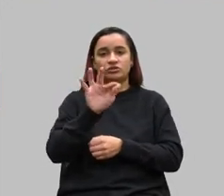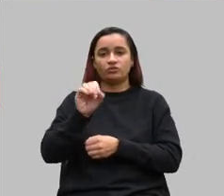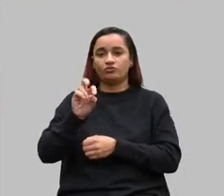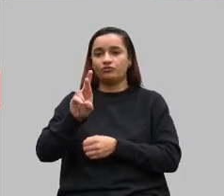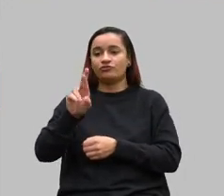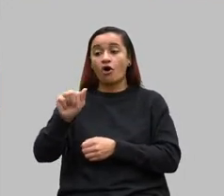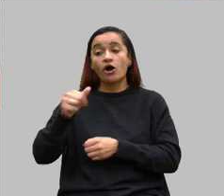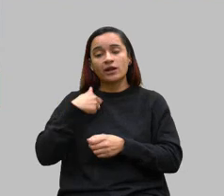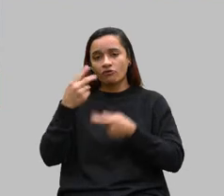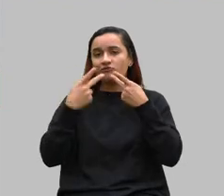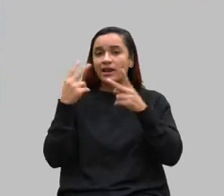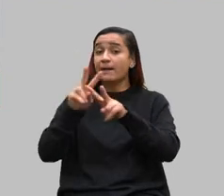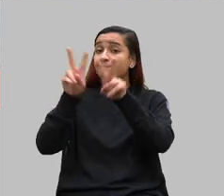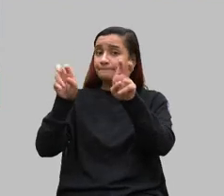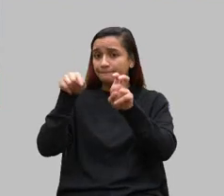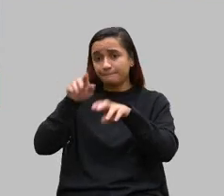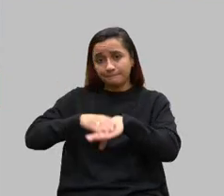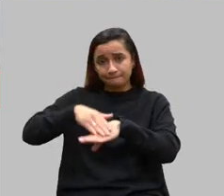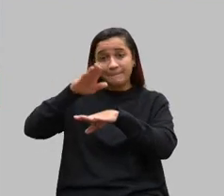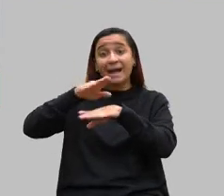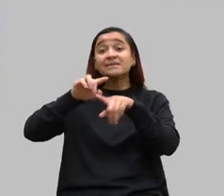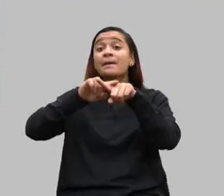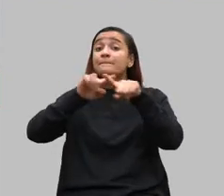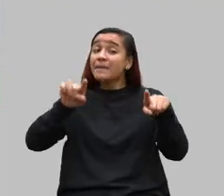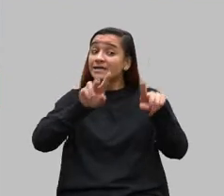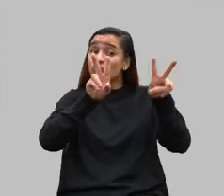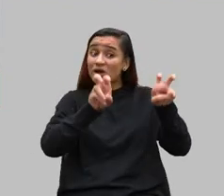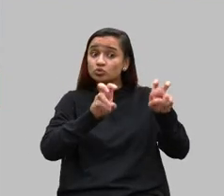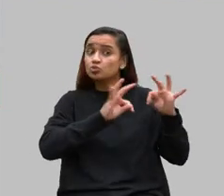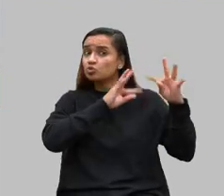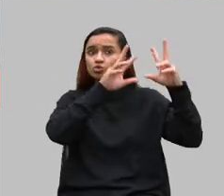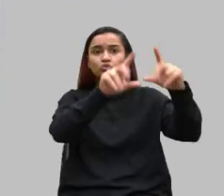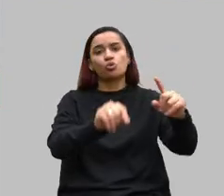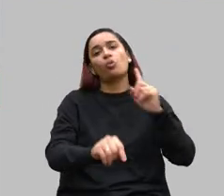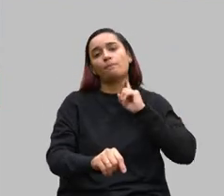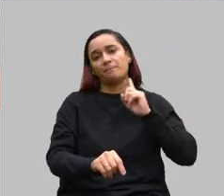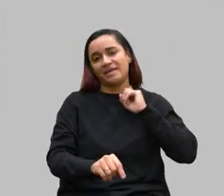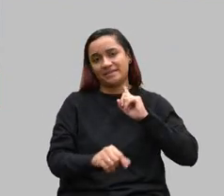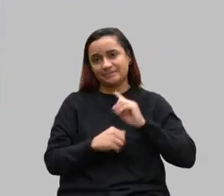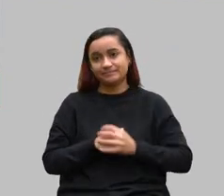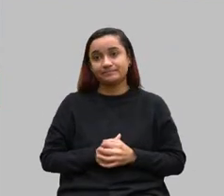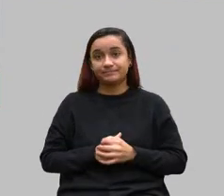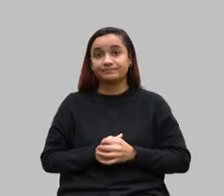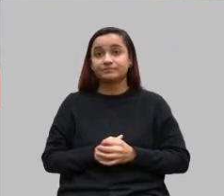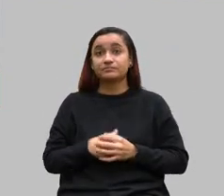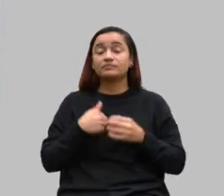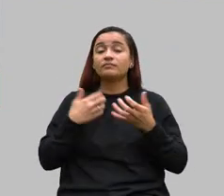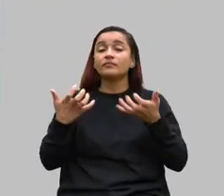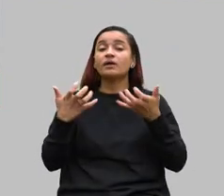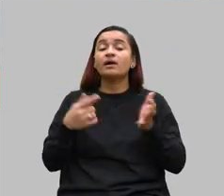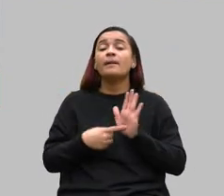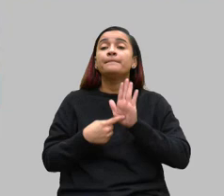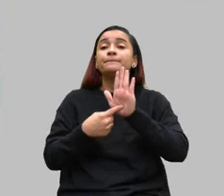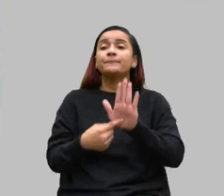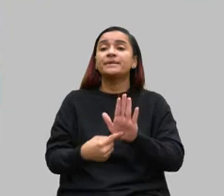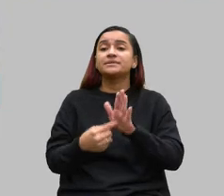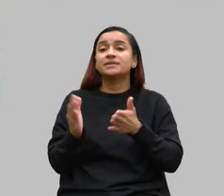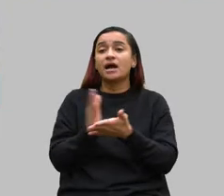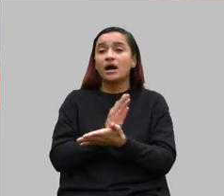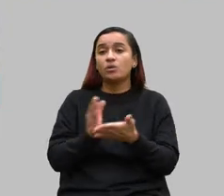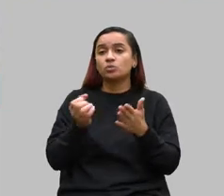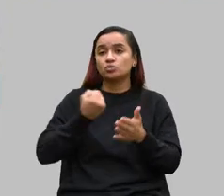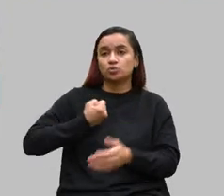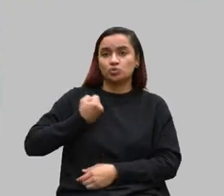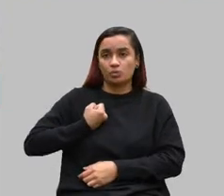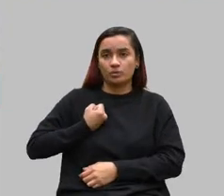Fora mas é um assunto que diz respeito a toda Minas Gerais gostaria de apresentar alguns números que tenho